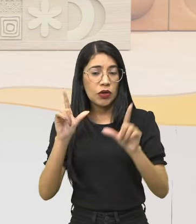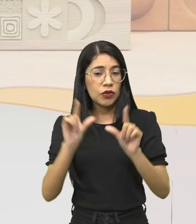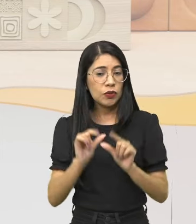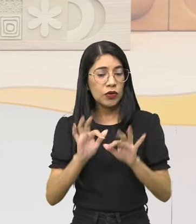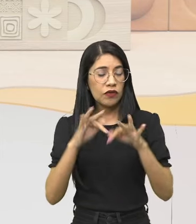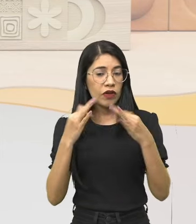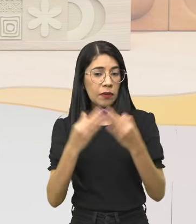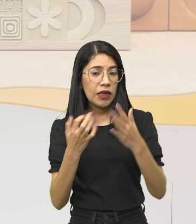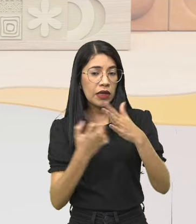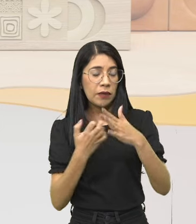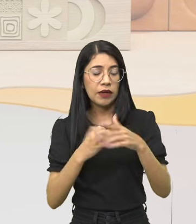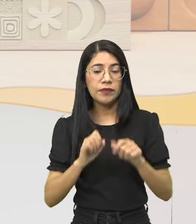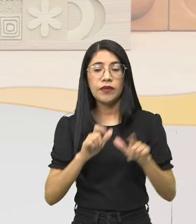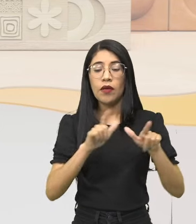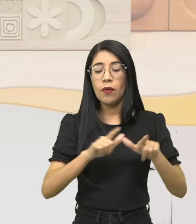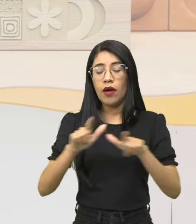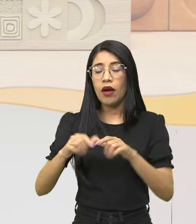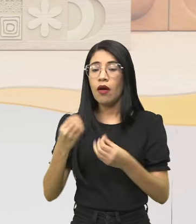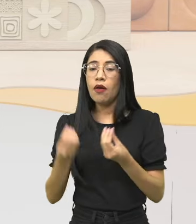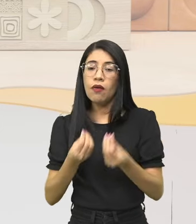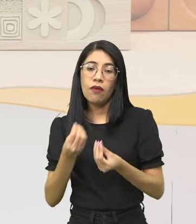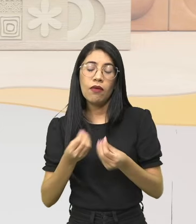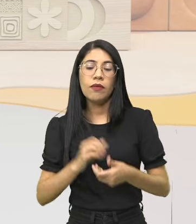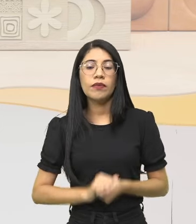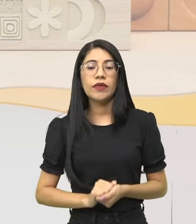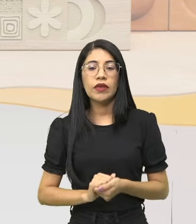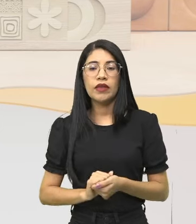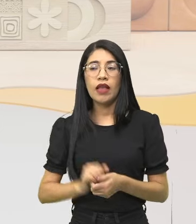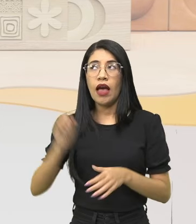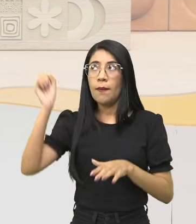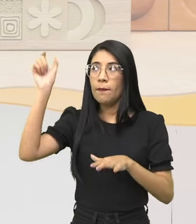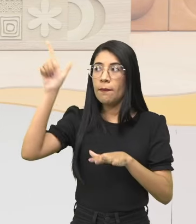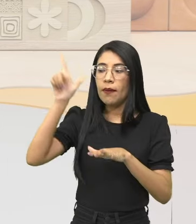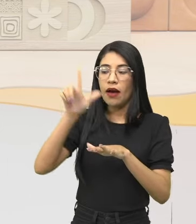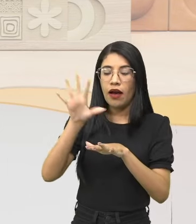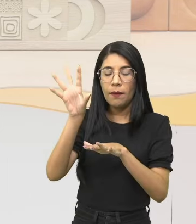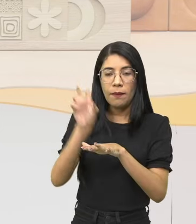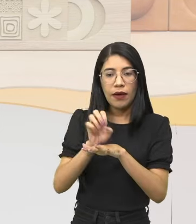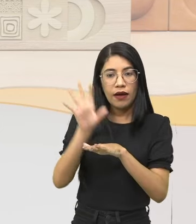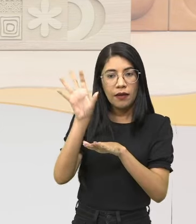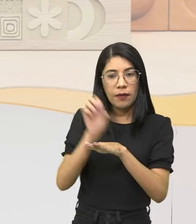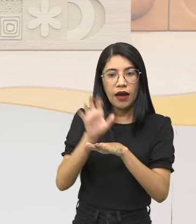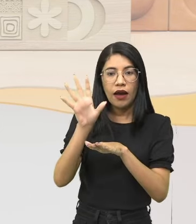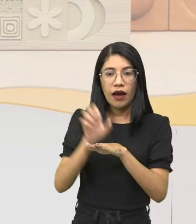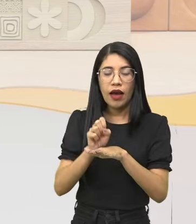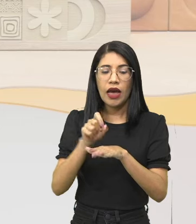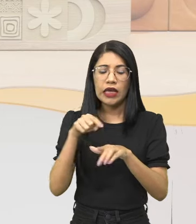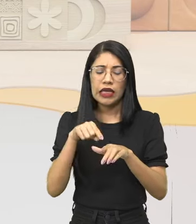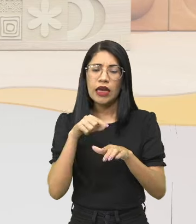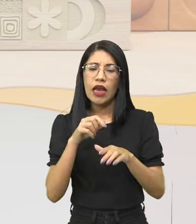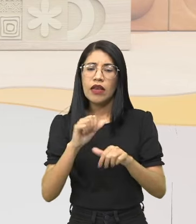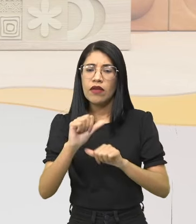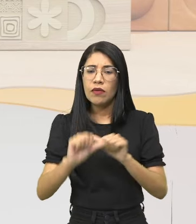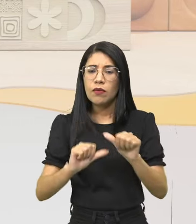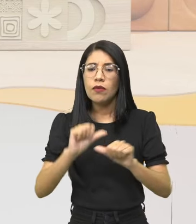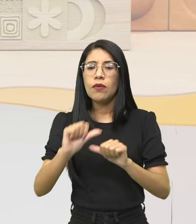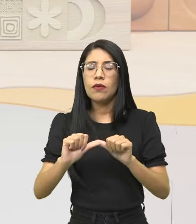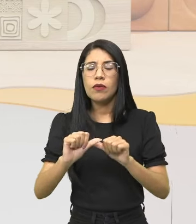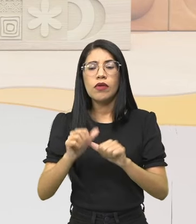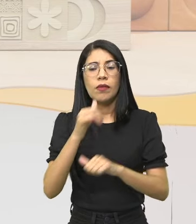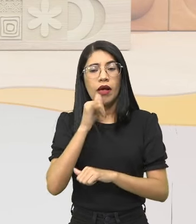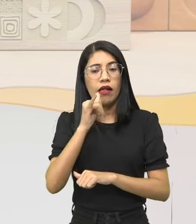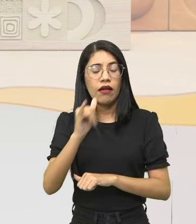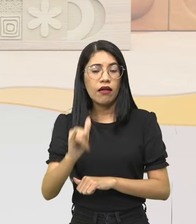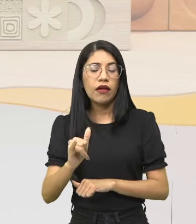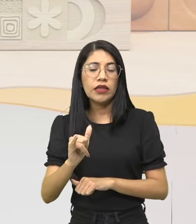Os painéis funcionam assim. Eles absorvem a irradiação solar. Um aparelho chamado inversor converte essa energia em